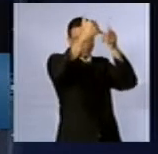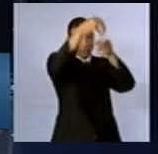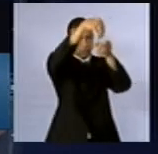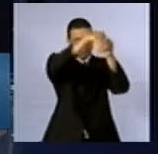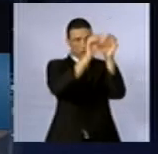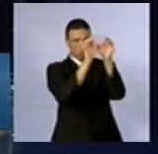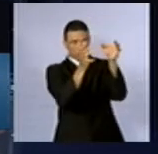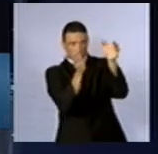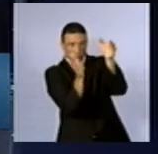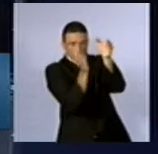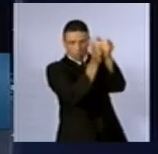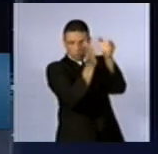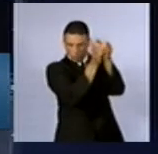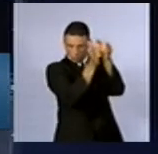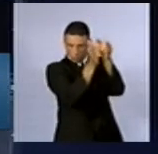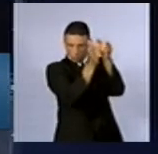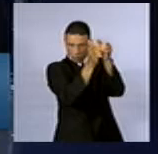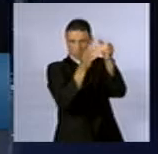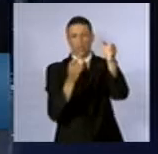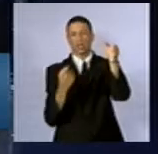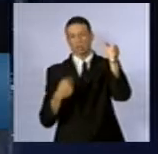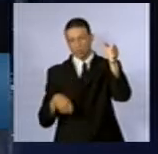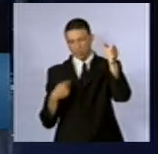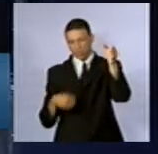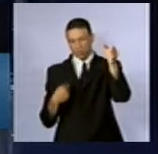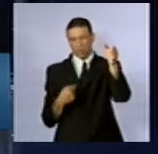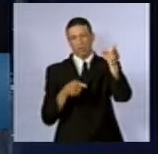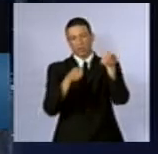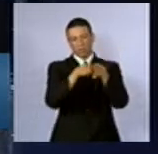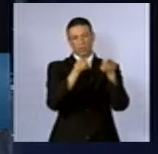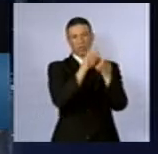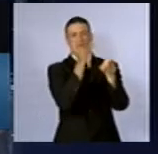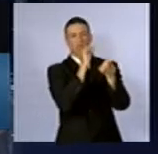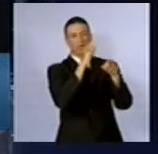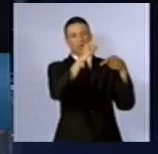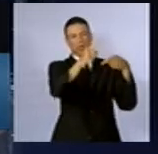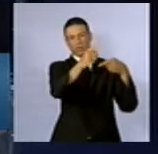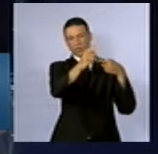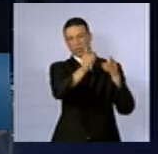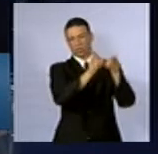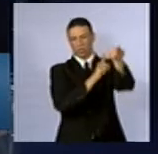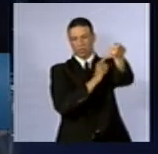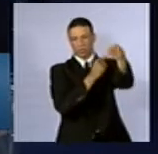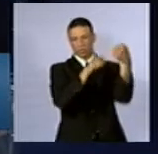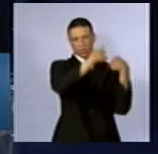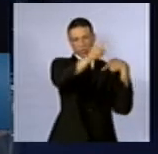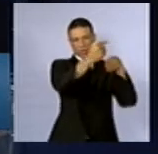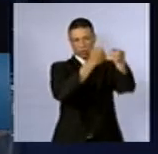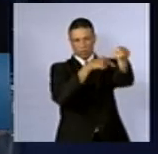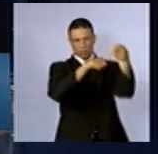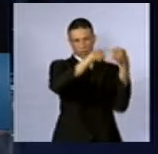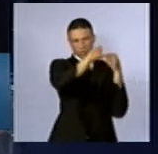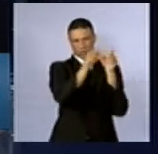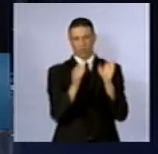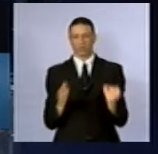corrente elétrica na linha gera uma redução no fluxo de energia, mas também uma redução no campo, no limite da